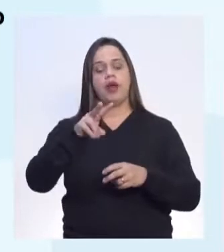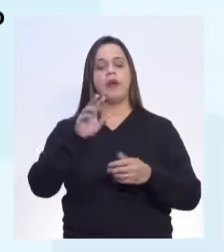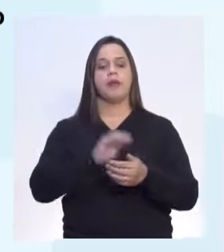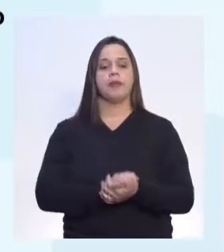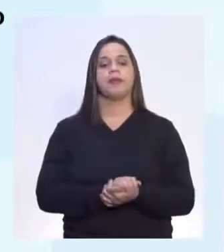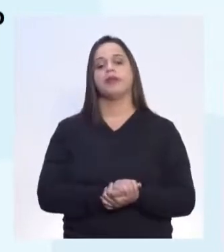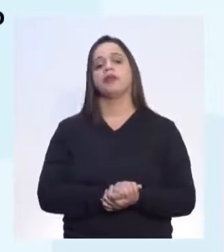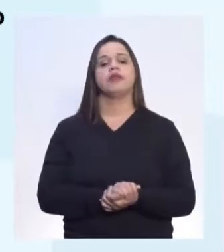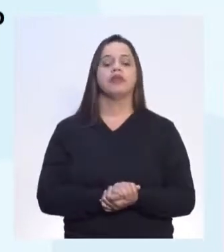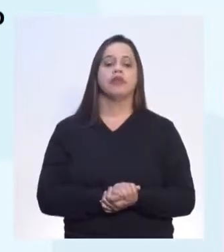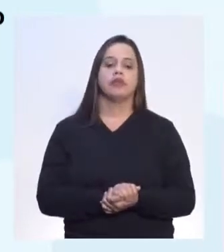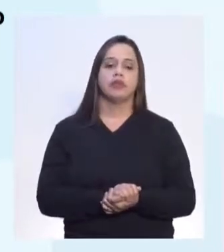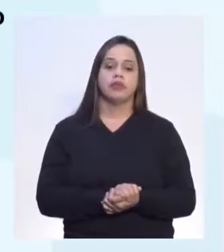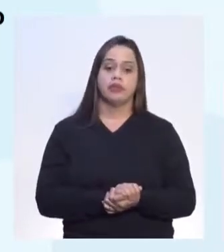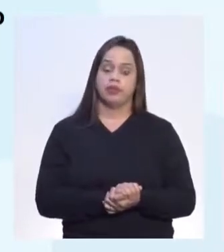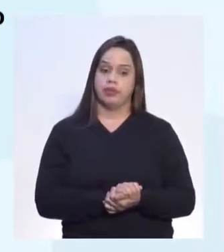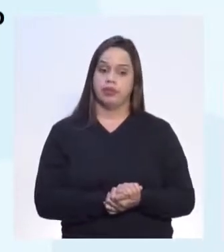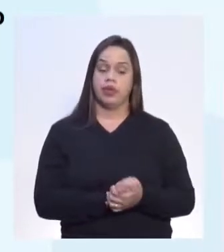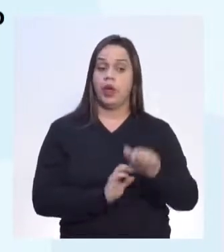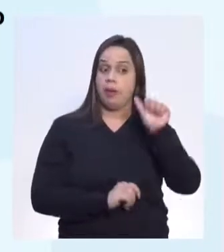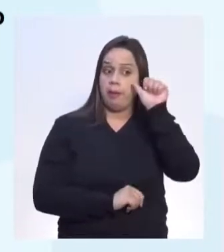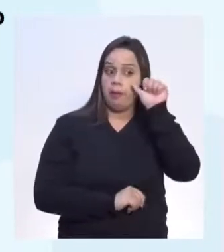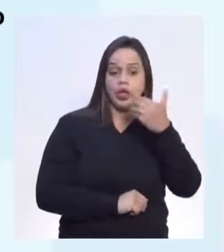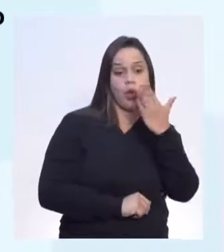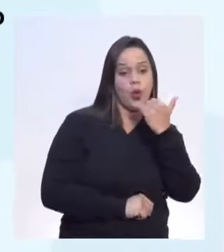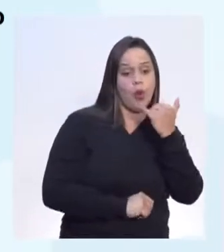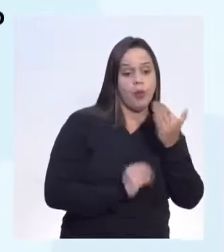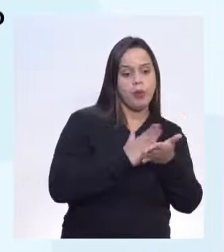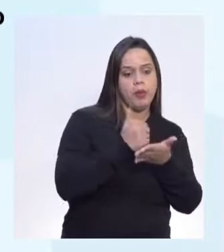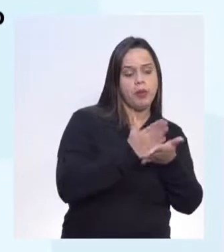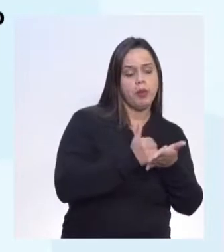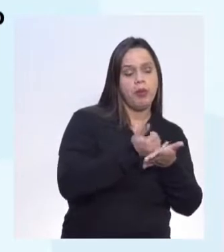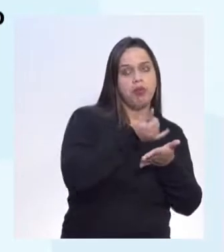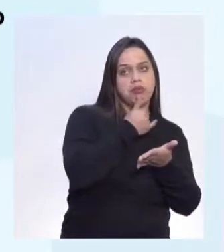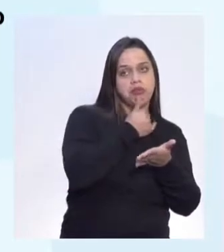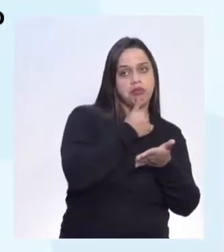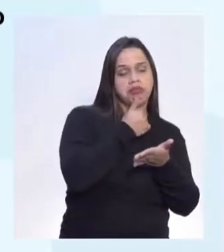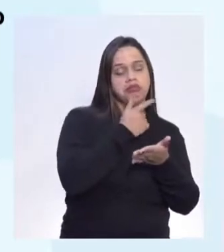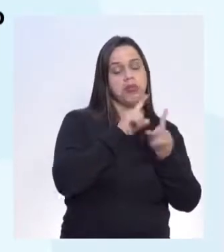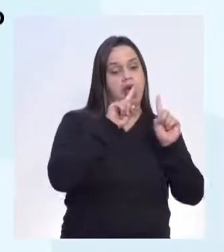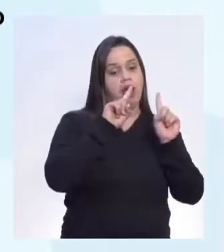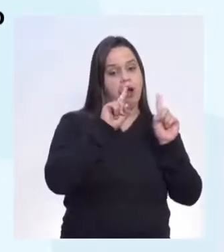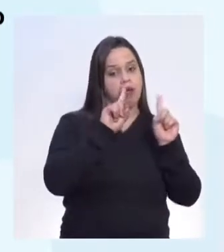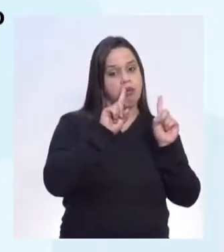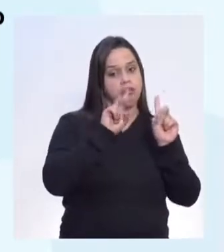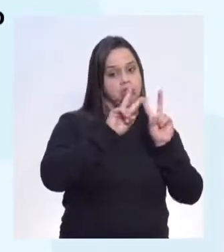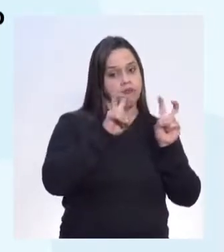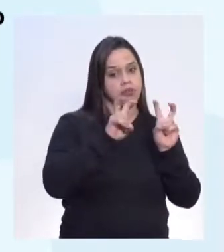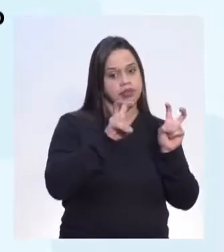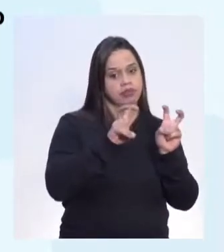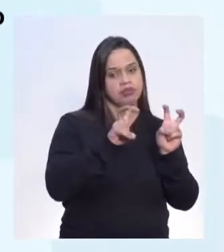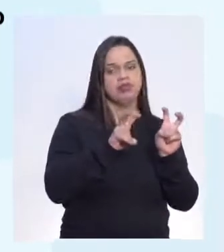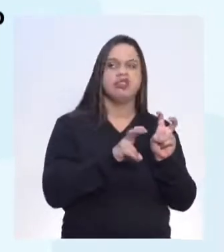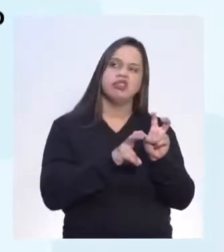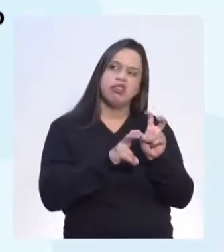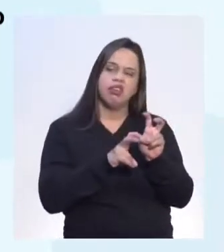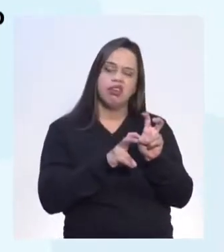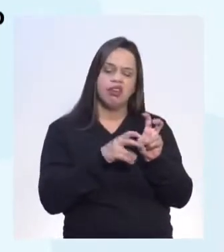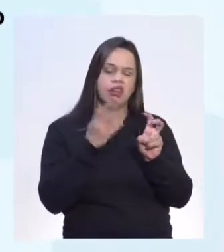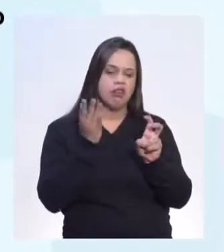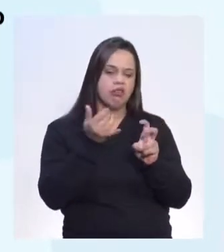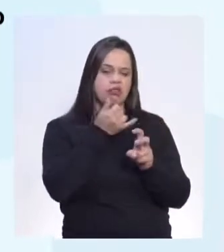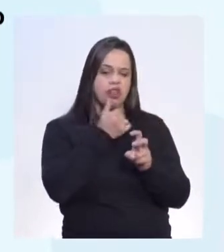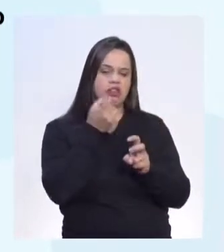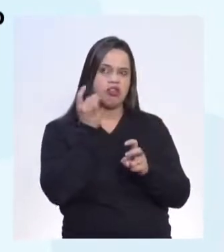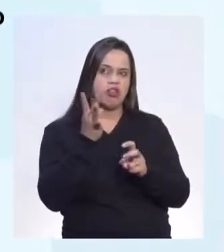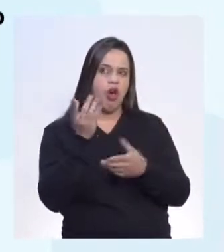primeira resposta aí. Pedrinho comeu o bolo inteiro e lamentou. Abre aspas. Pena que o Visconde só trouxe